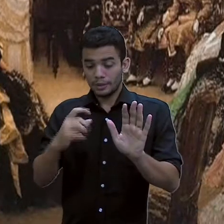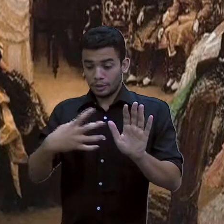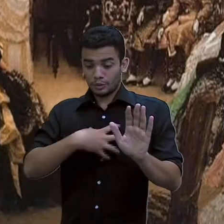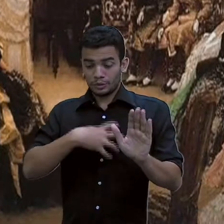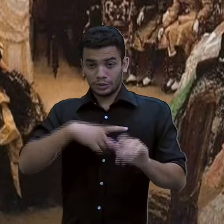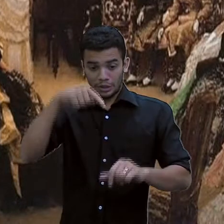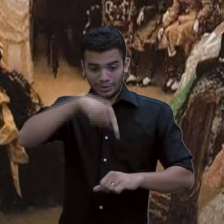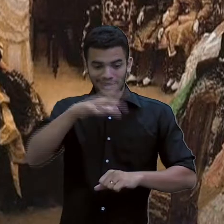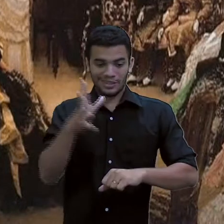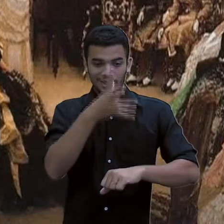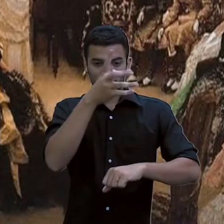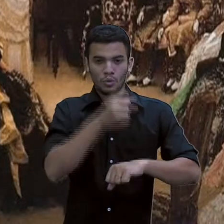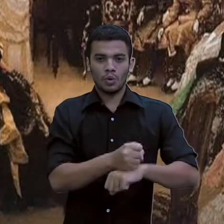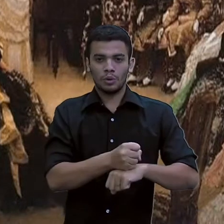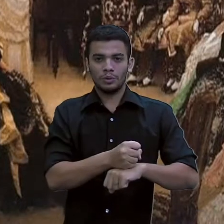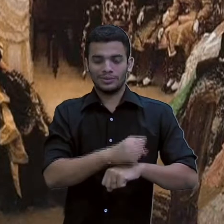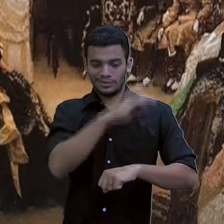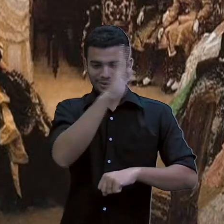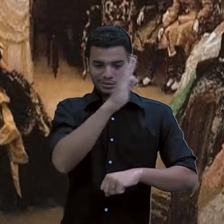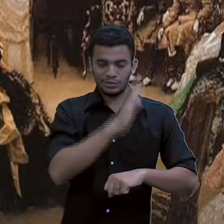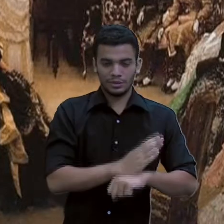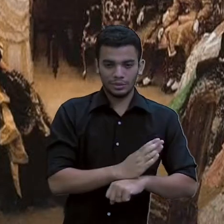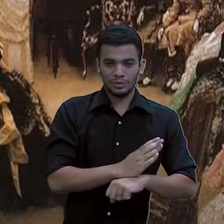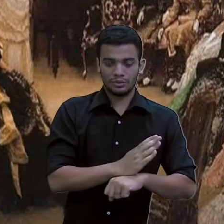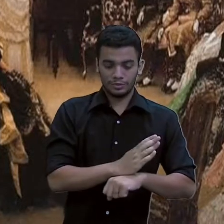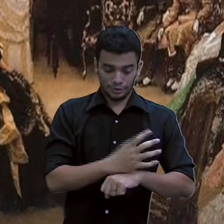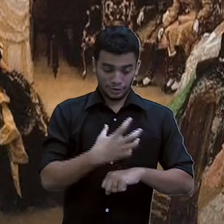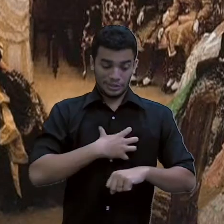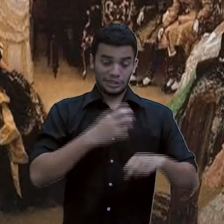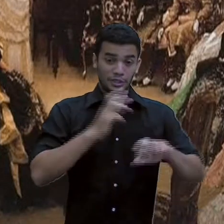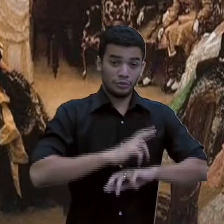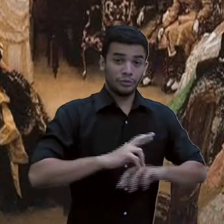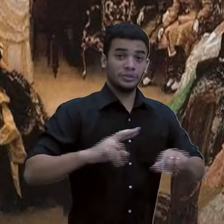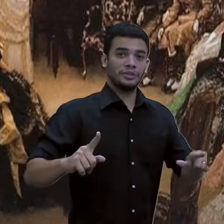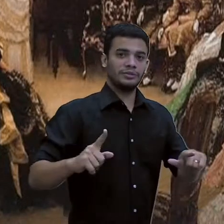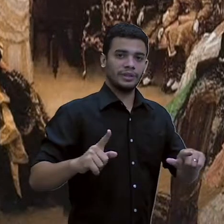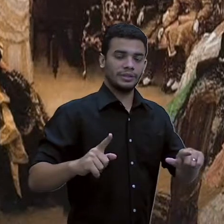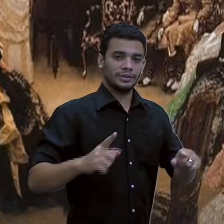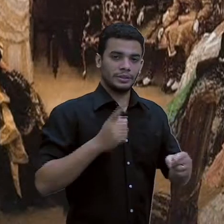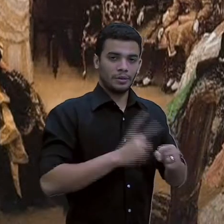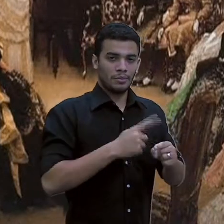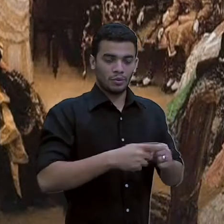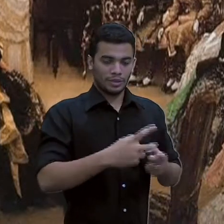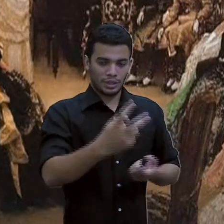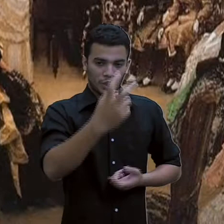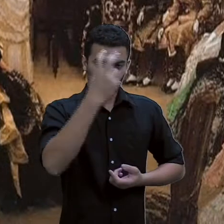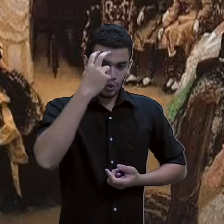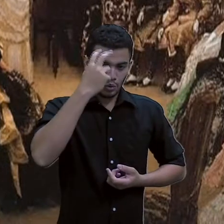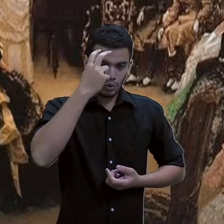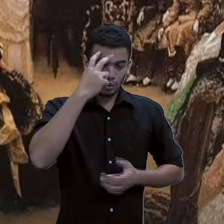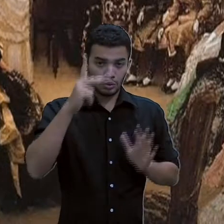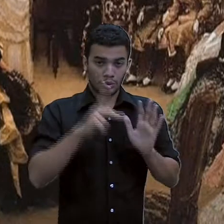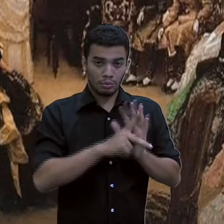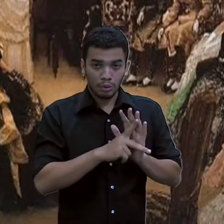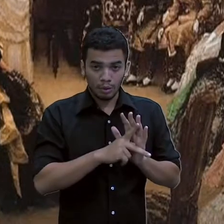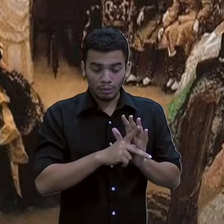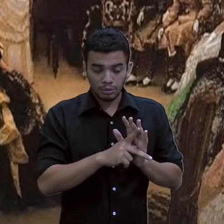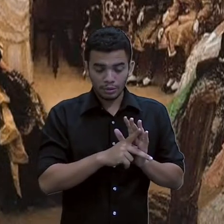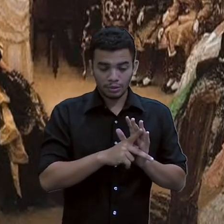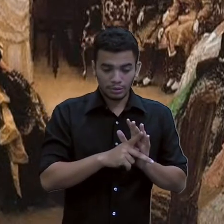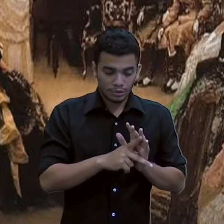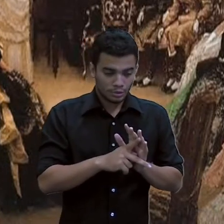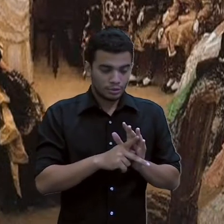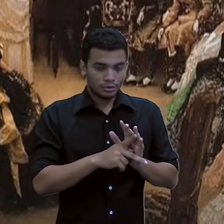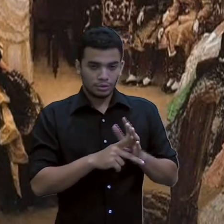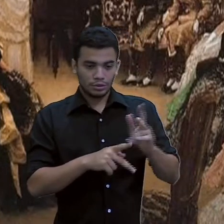colônias, pois permitiu um maior convívio de pessoas e trocas culturais, o que faz a nossa cultura